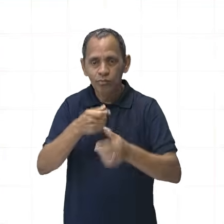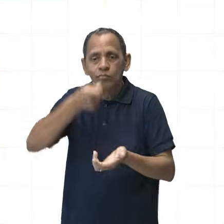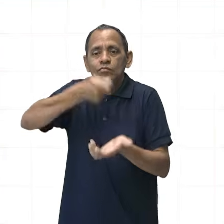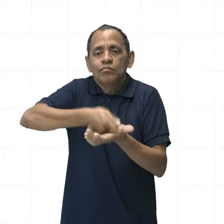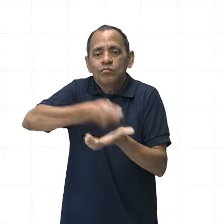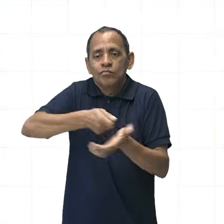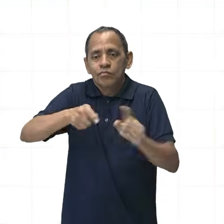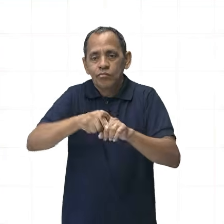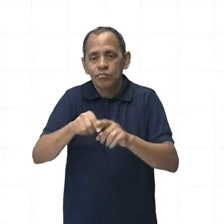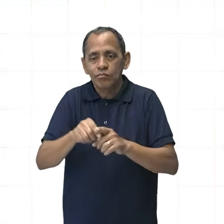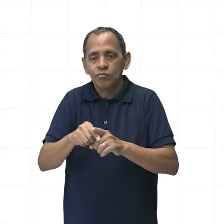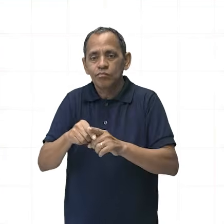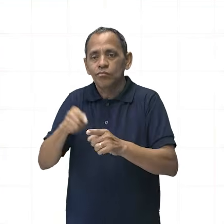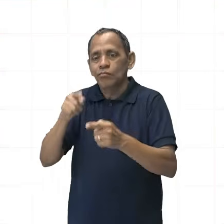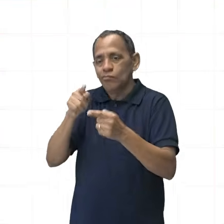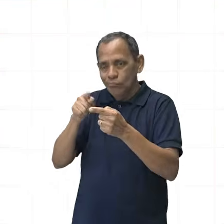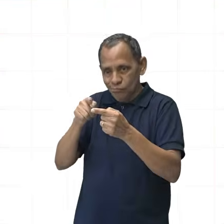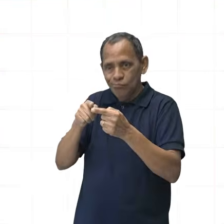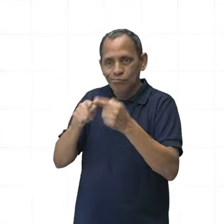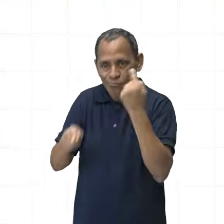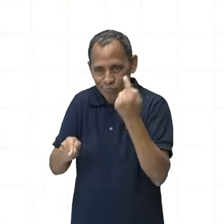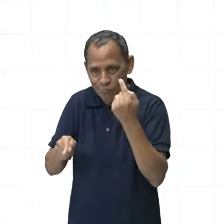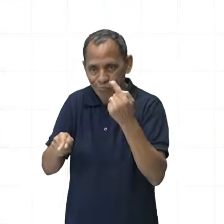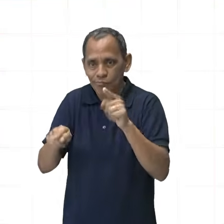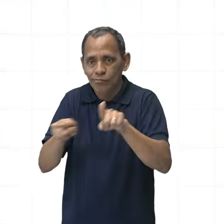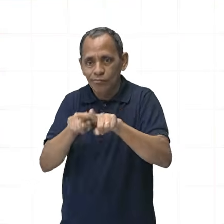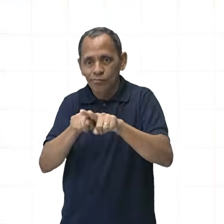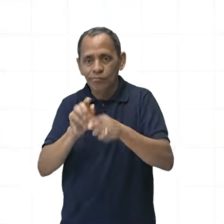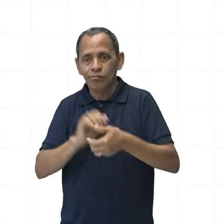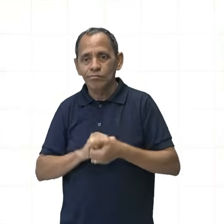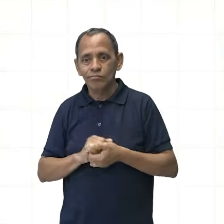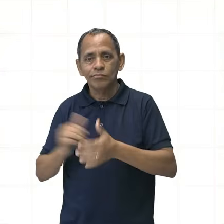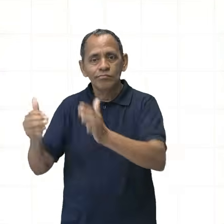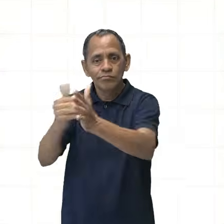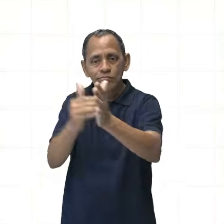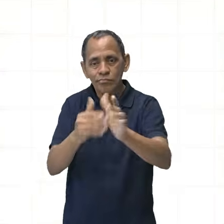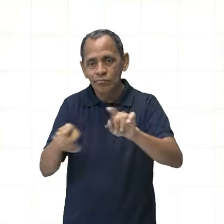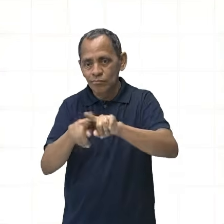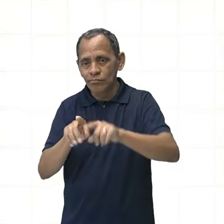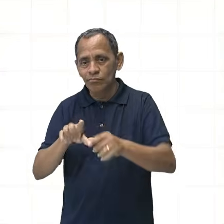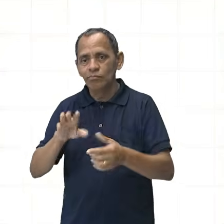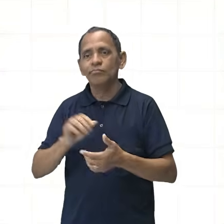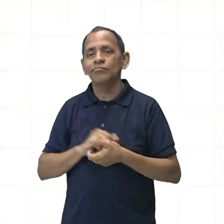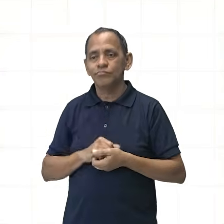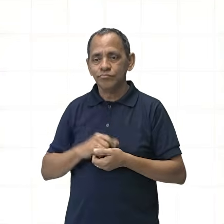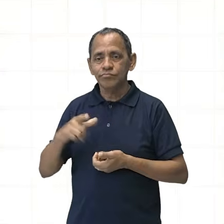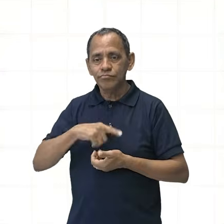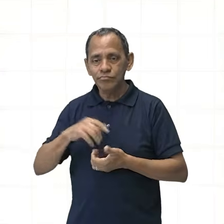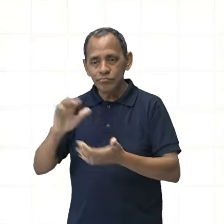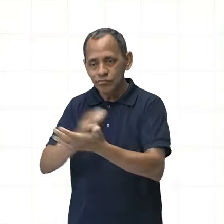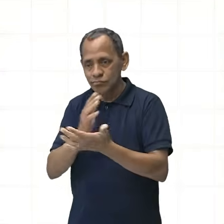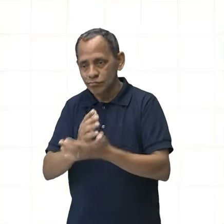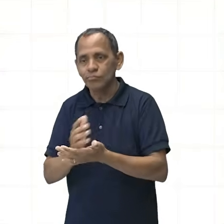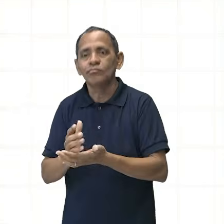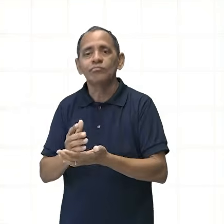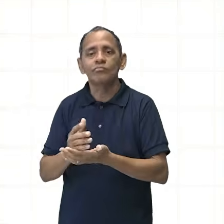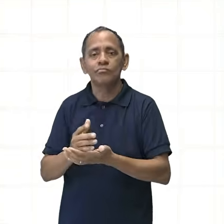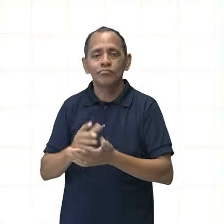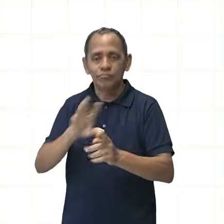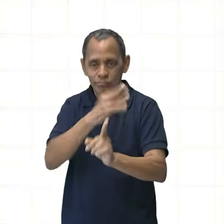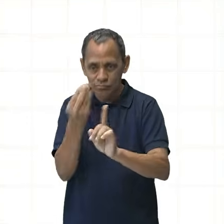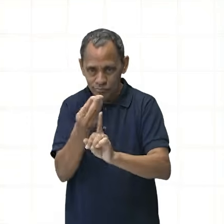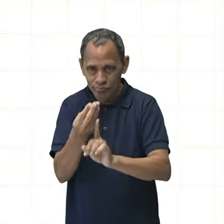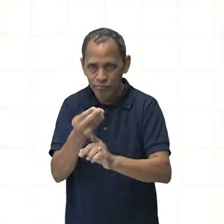O regime comunista impôs algumas restrições à expressão artística, o